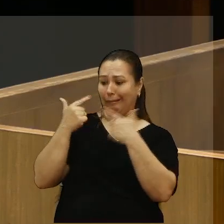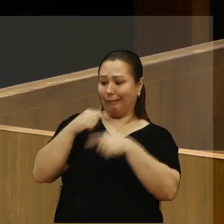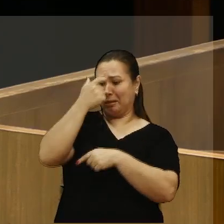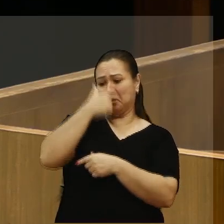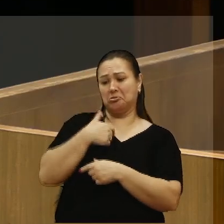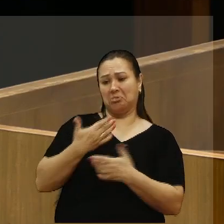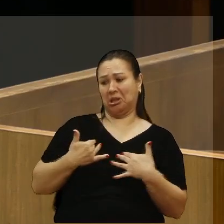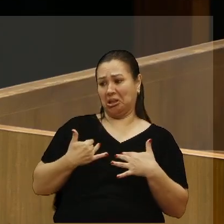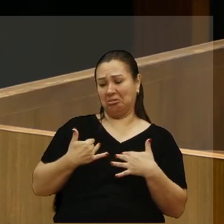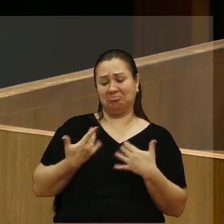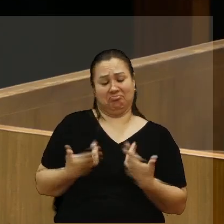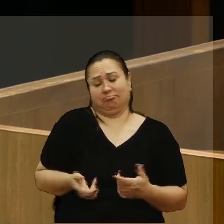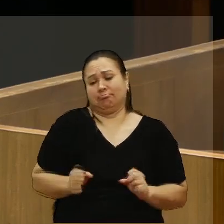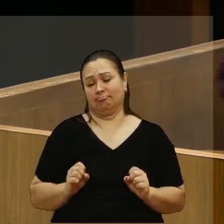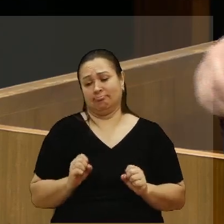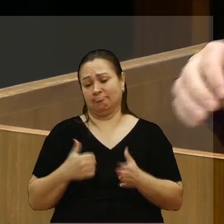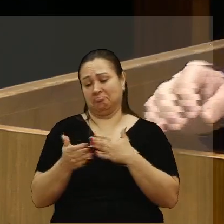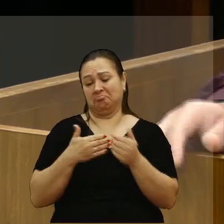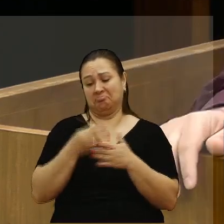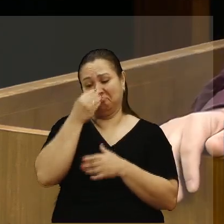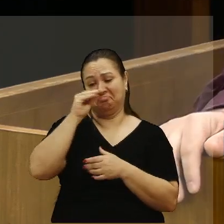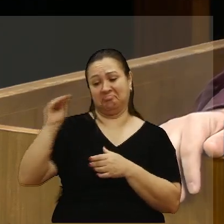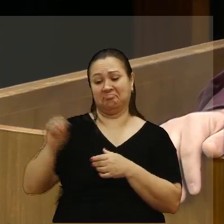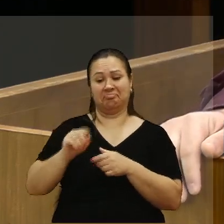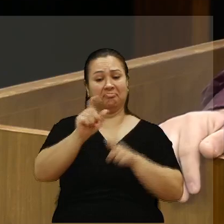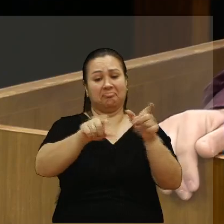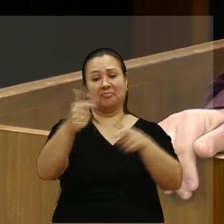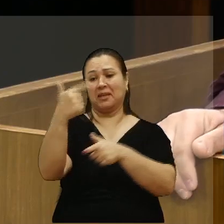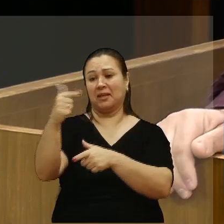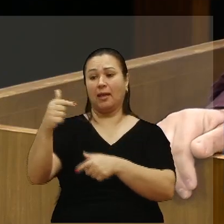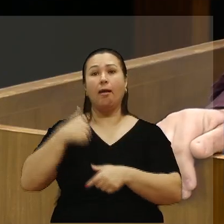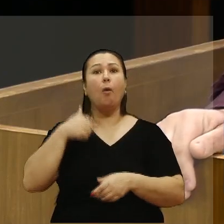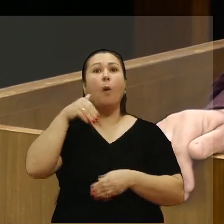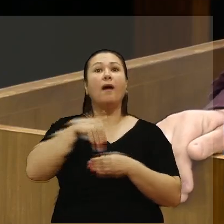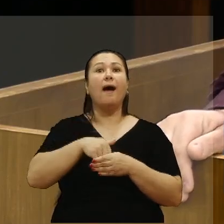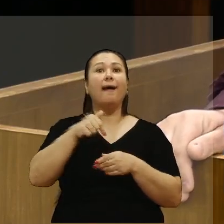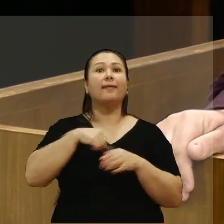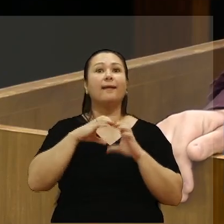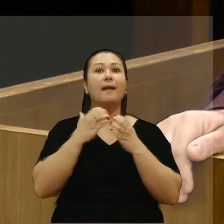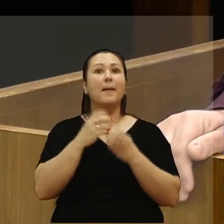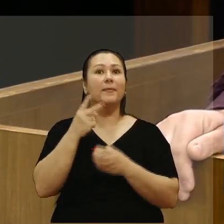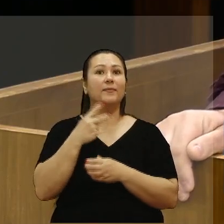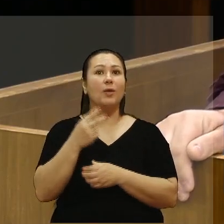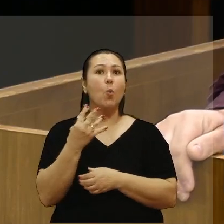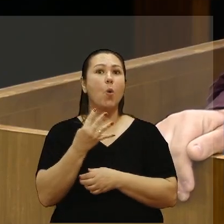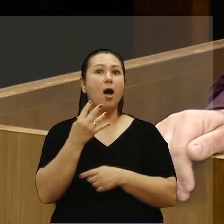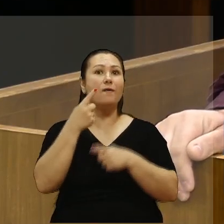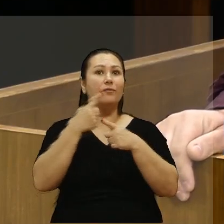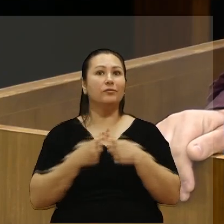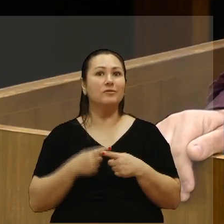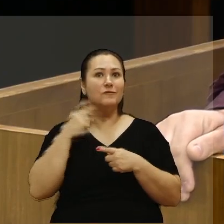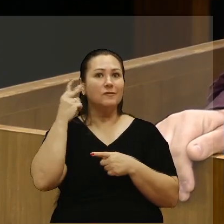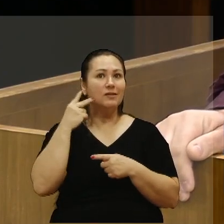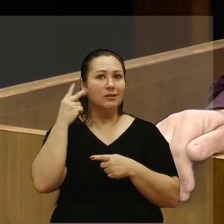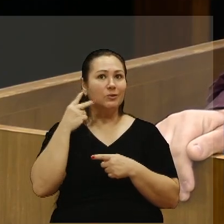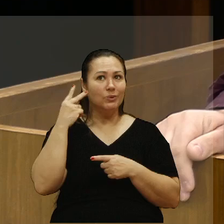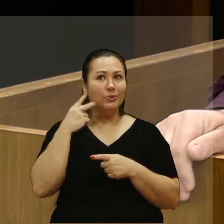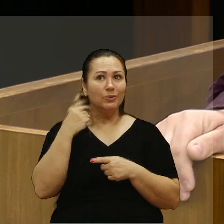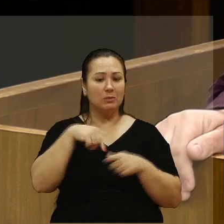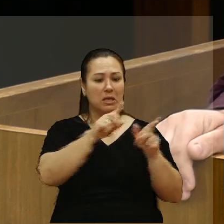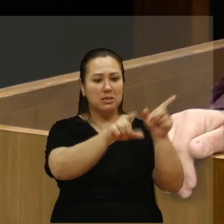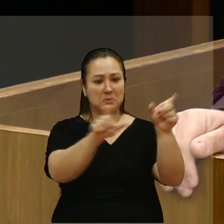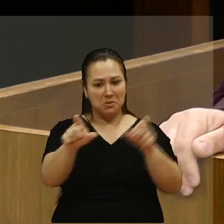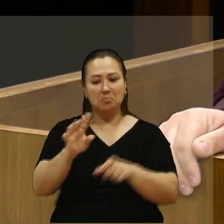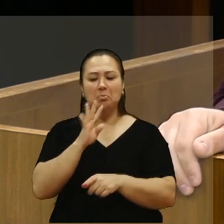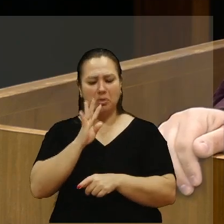podem continuar rindo, né? Eu fui eleito aqui na Câmara, no 4º mandato de vereador. As pessoas me conhecem,